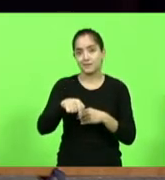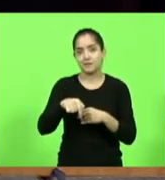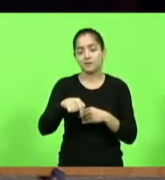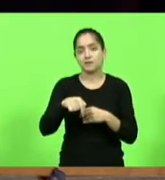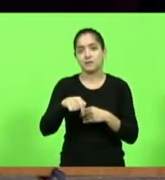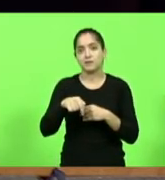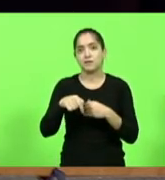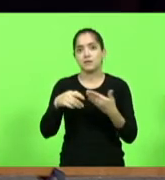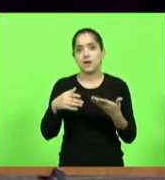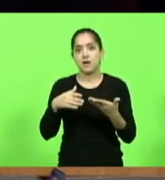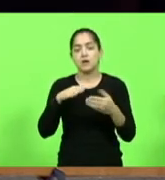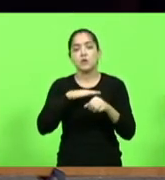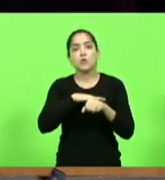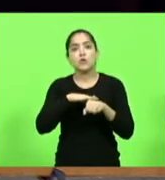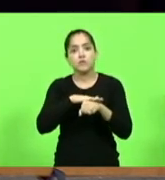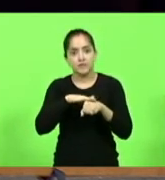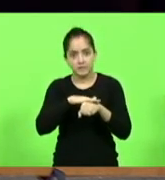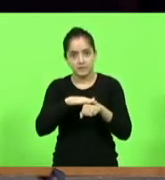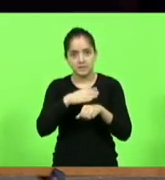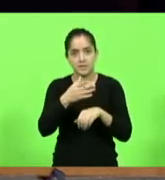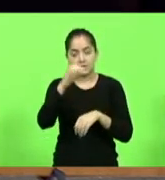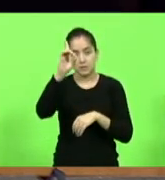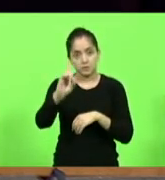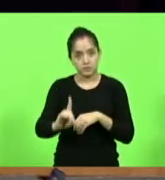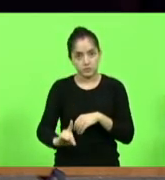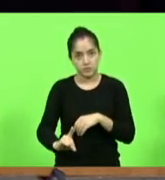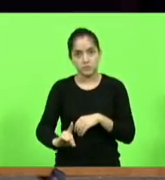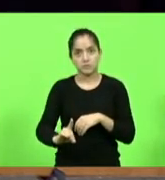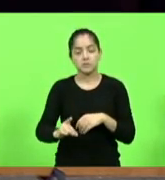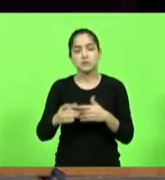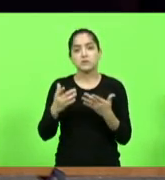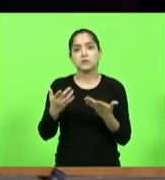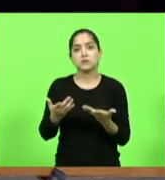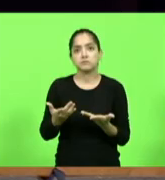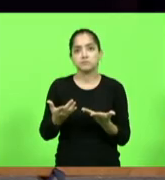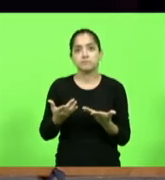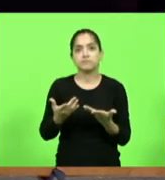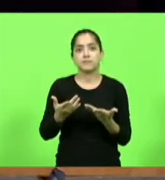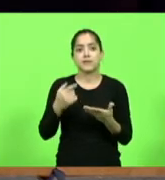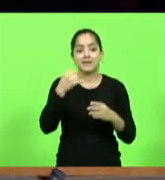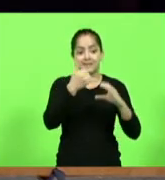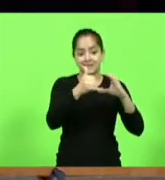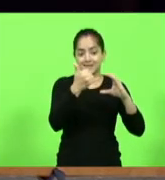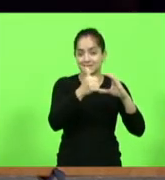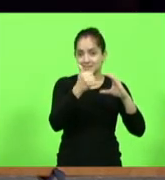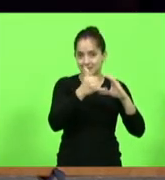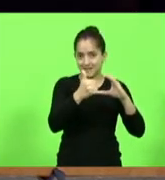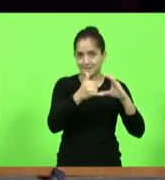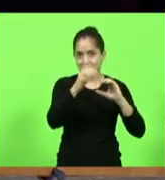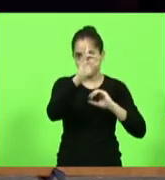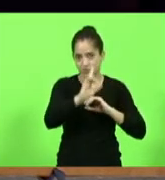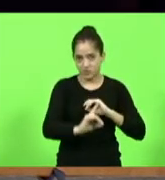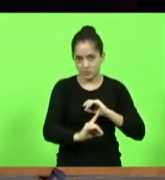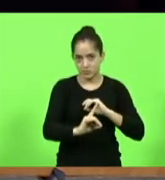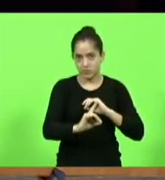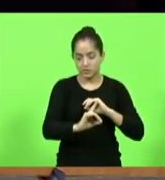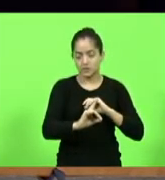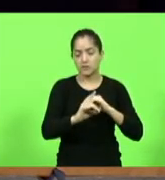para conversar com a diretoria da Celesc, e aqui quero fazer